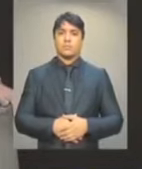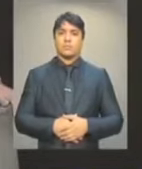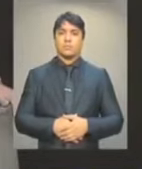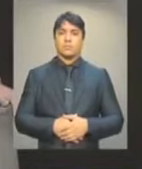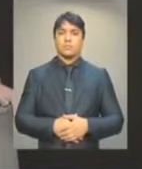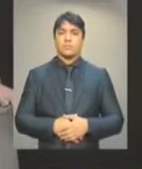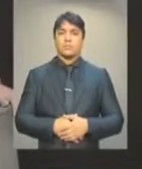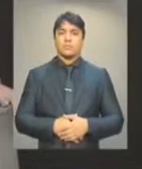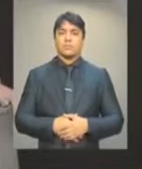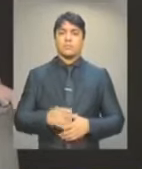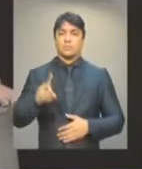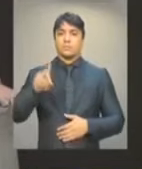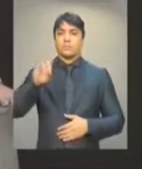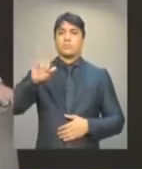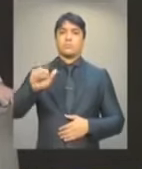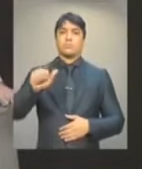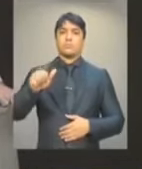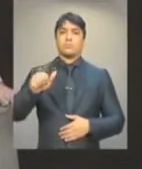No